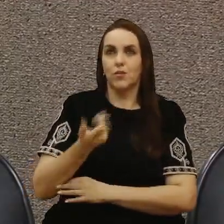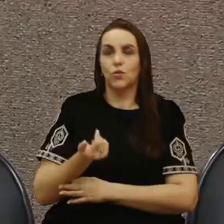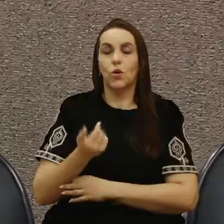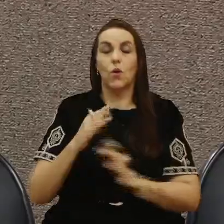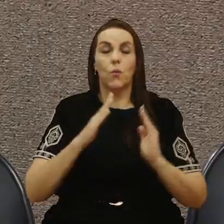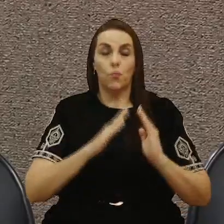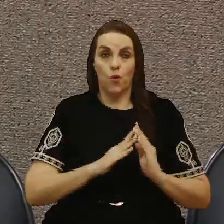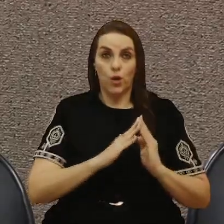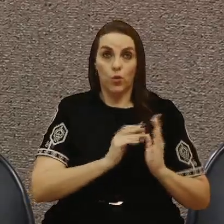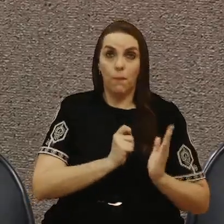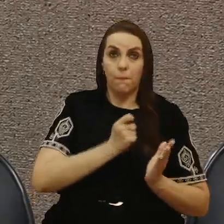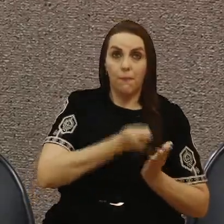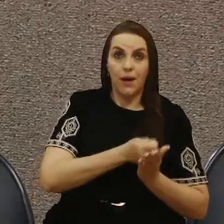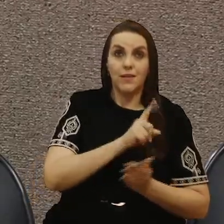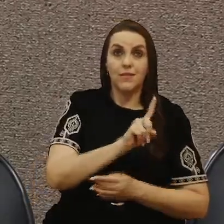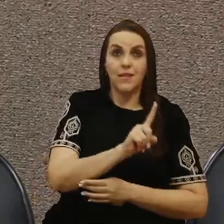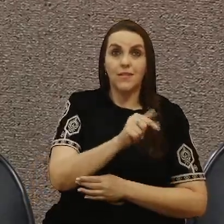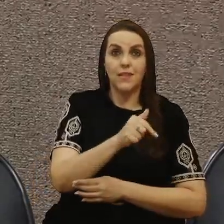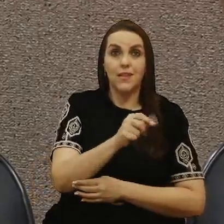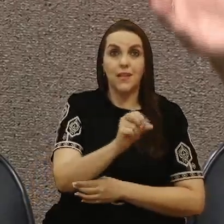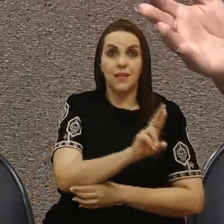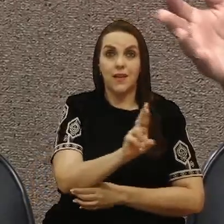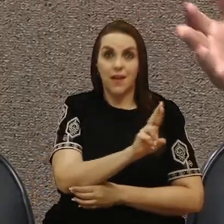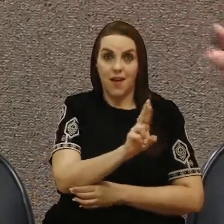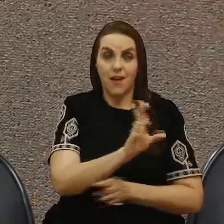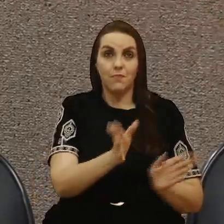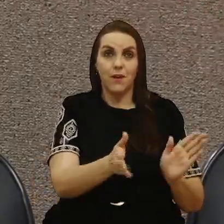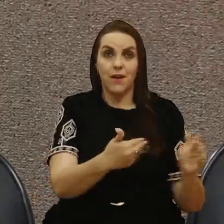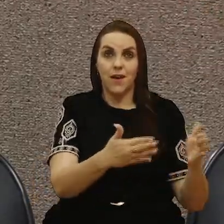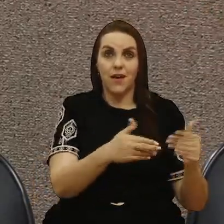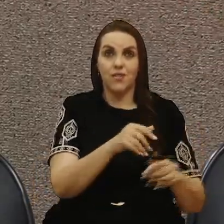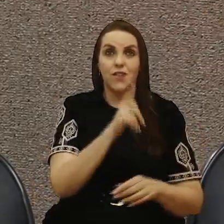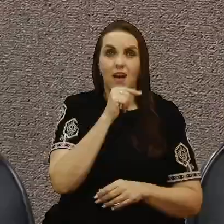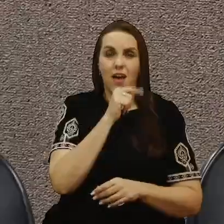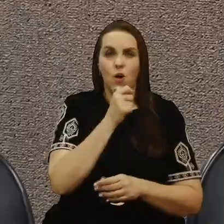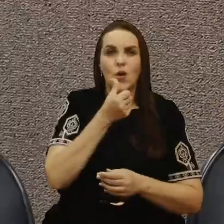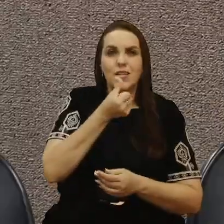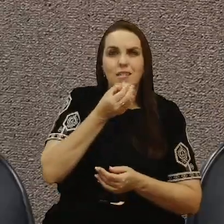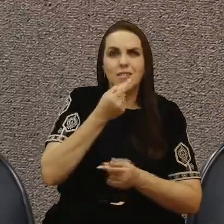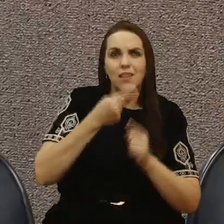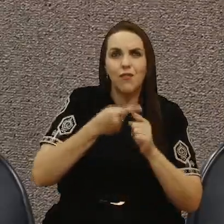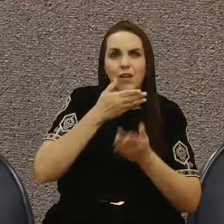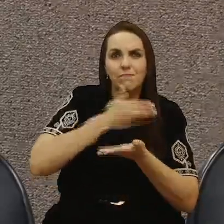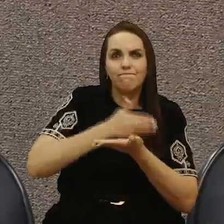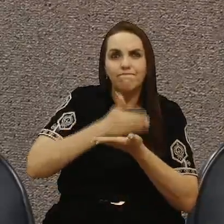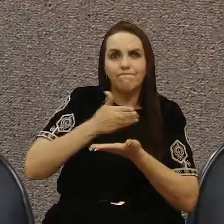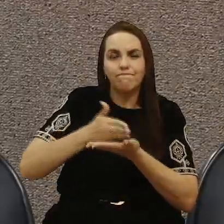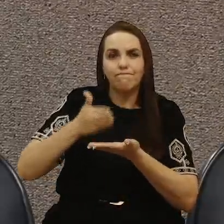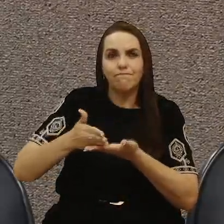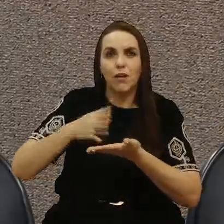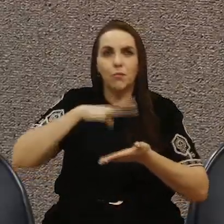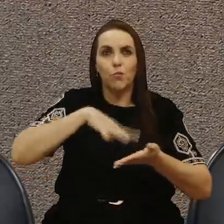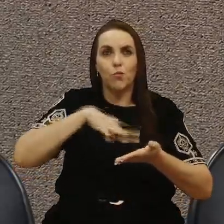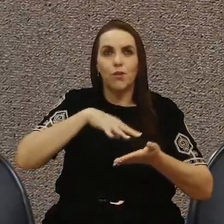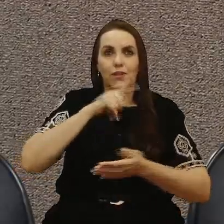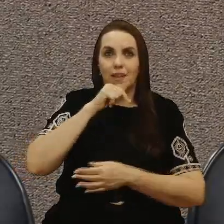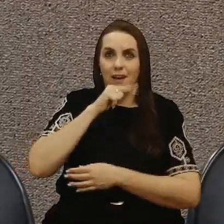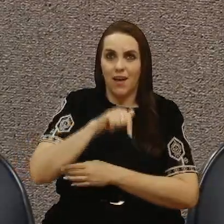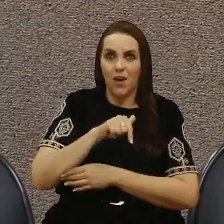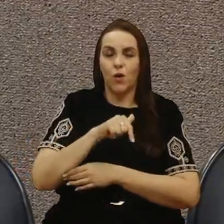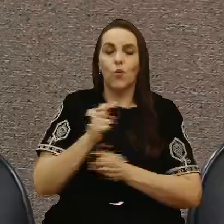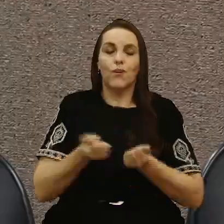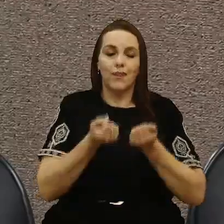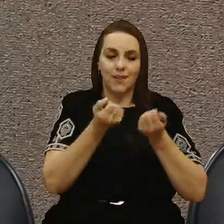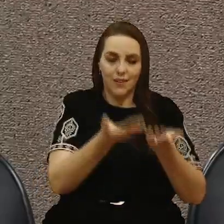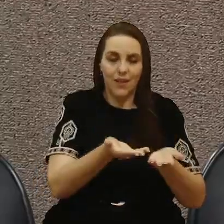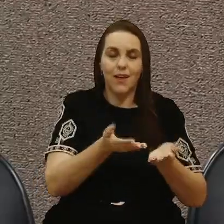R$ 170 pela caixa d'água, inclusive podendo pagar em até 60 vezes na conta de água, ganha caixa, ganha o kit de